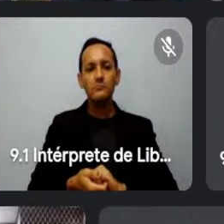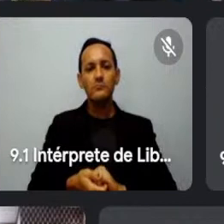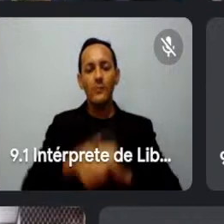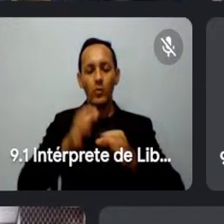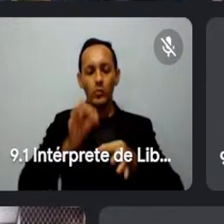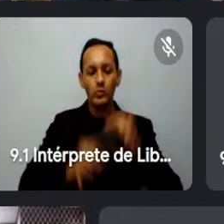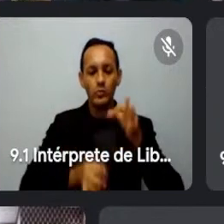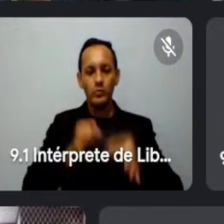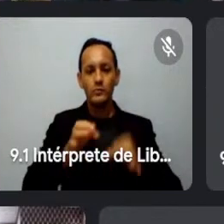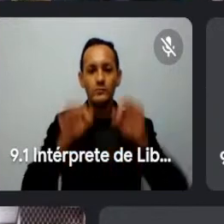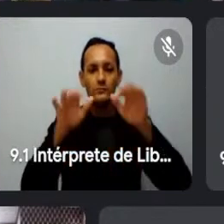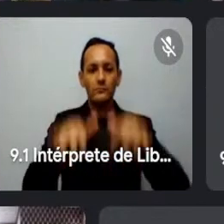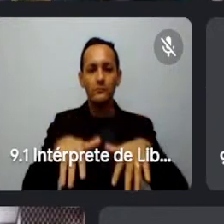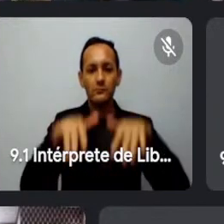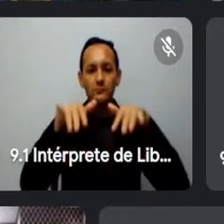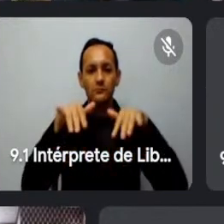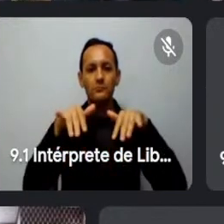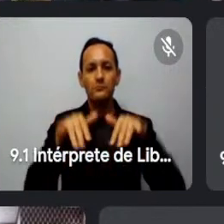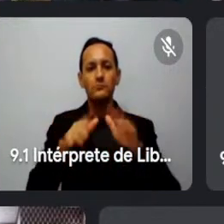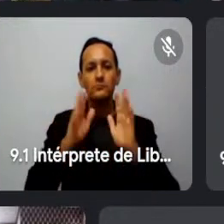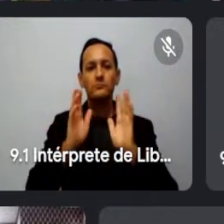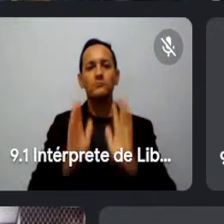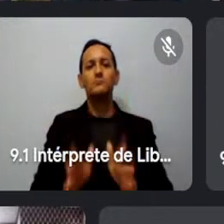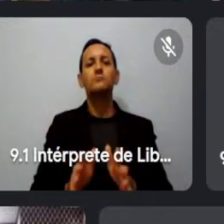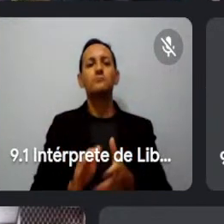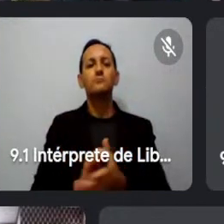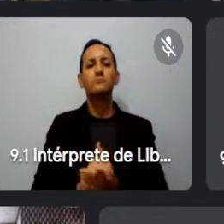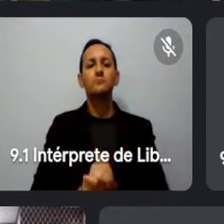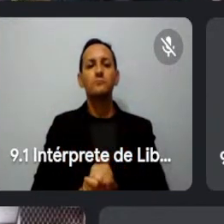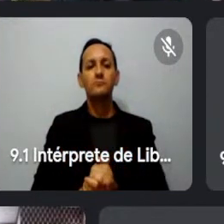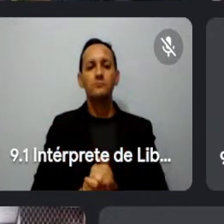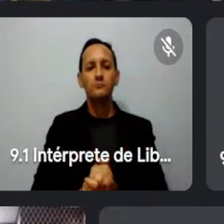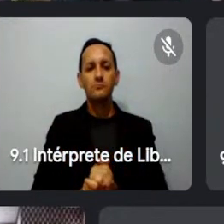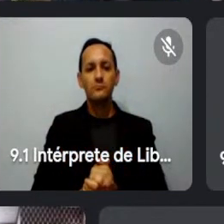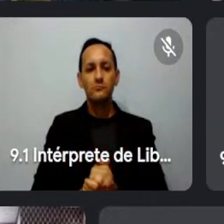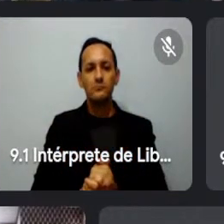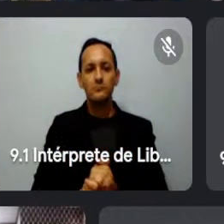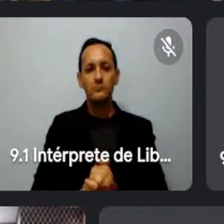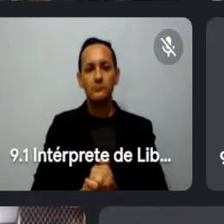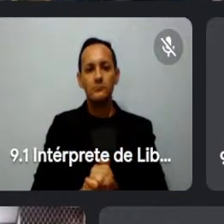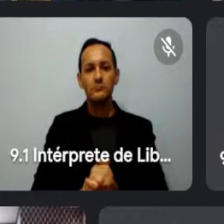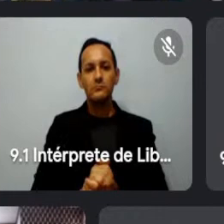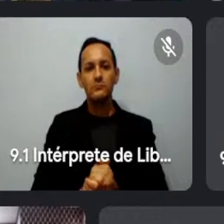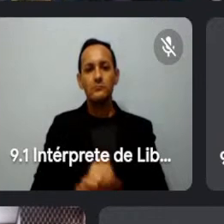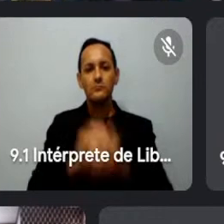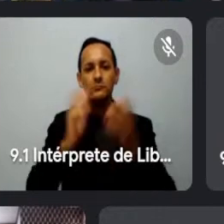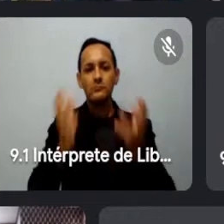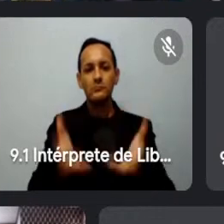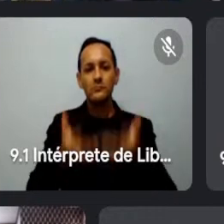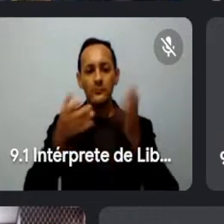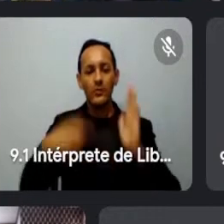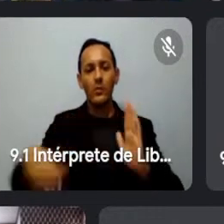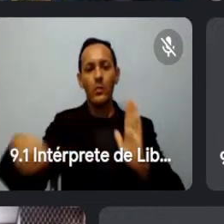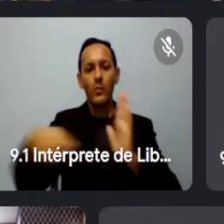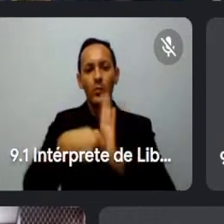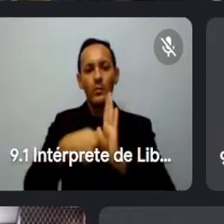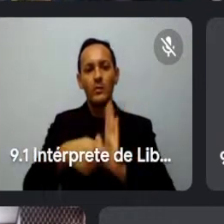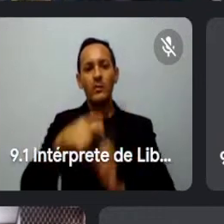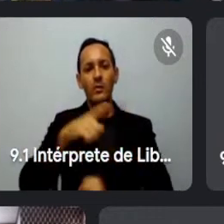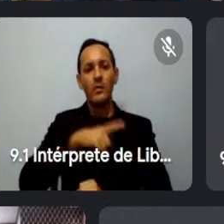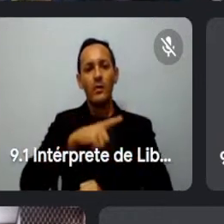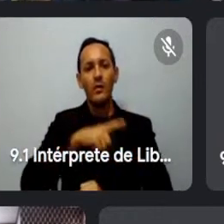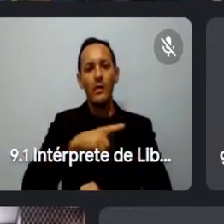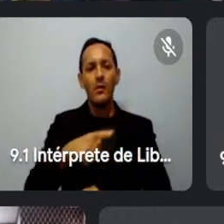jogadores e treinadores naquela época já Elinho ser essa é a sensação ser